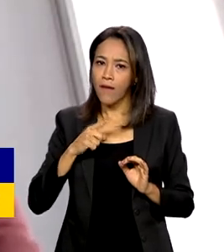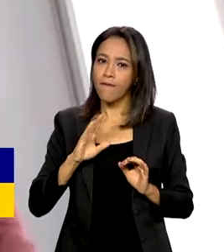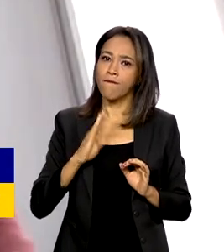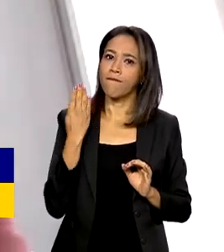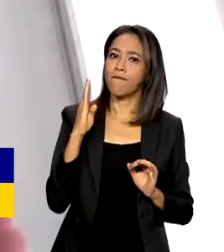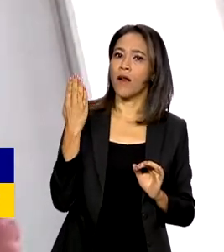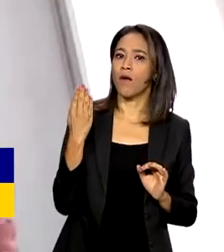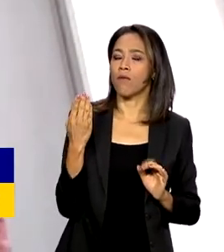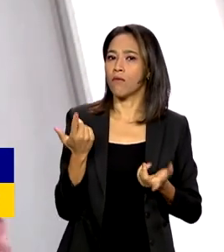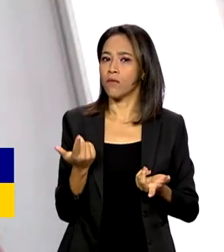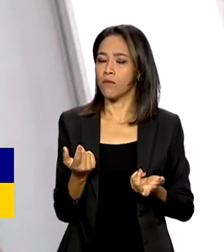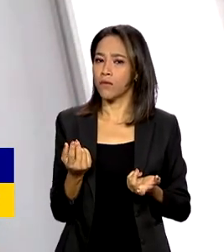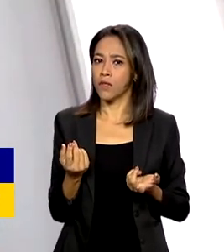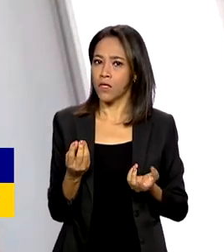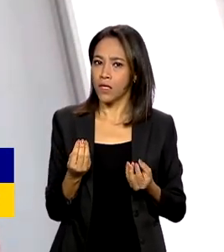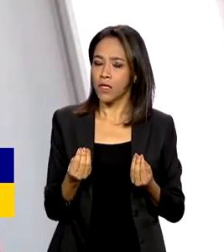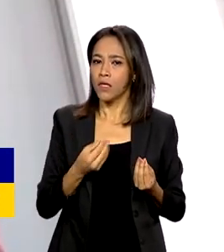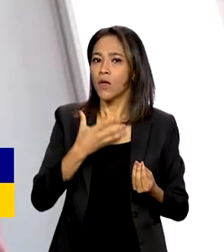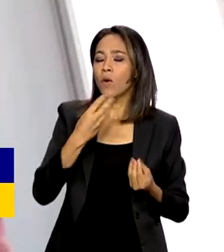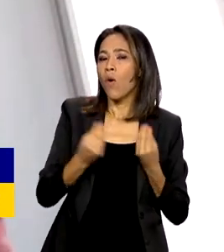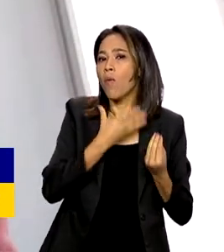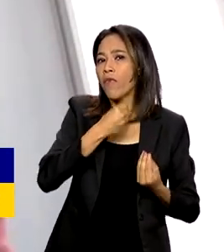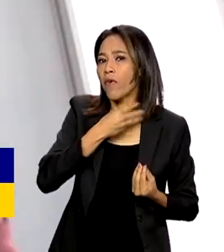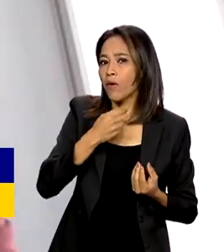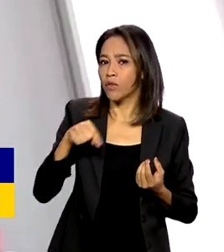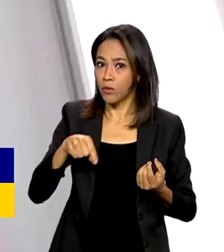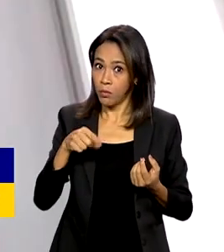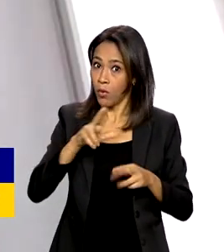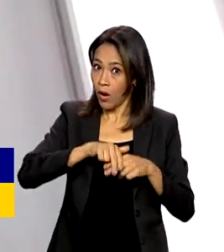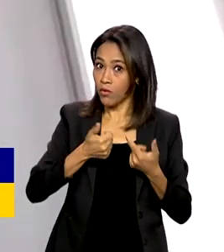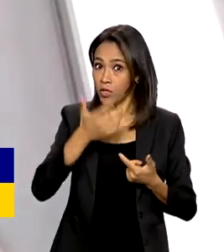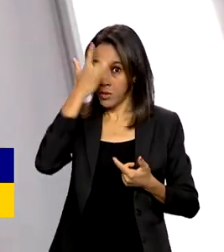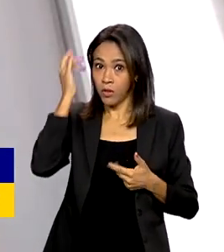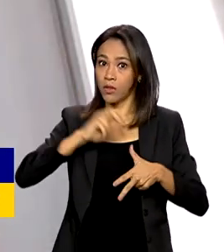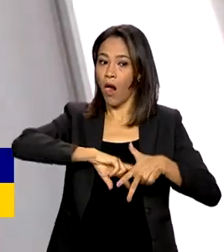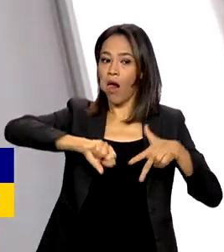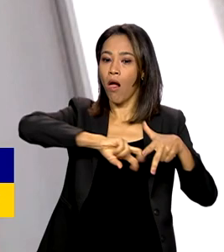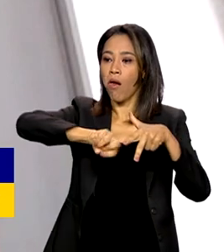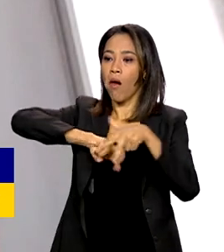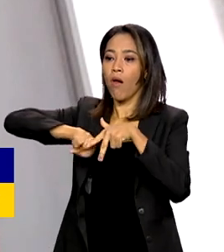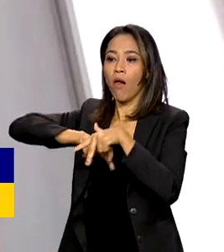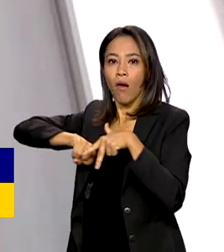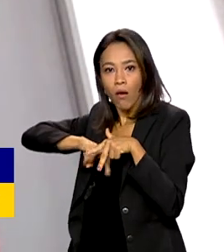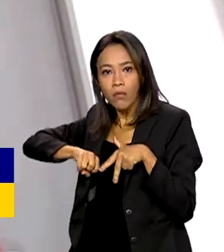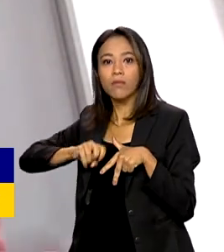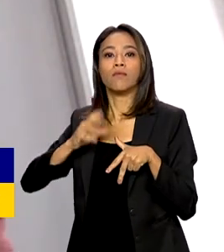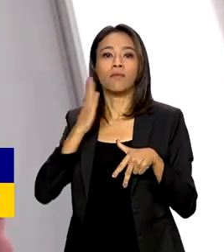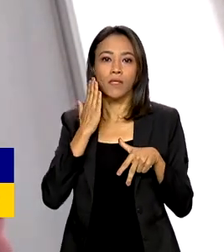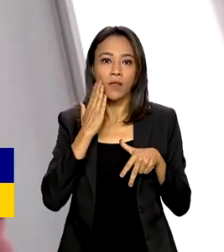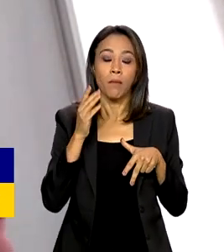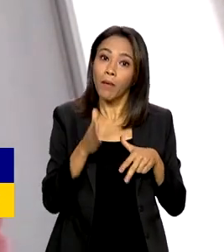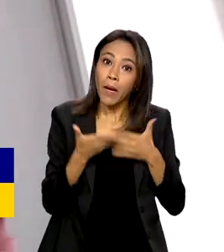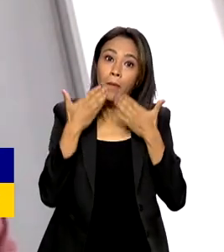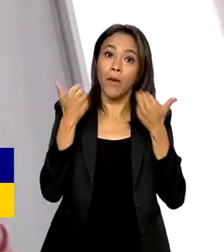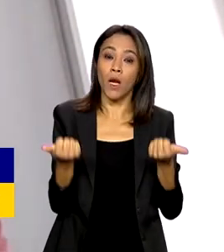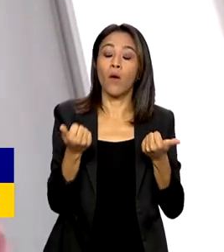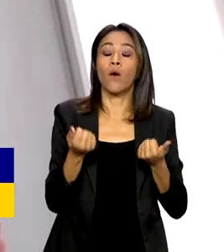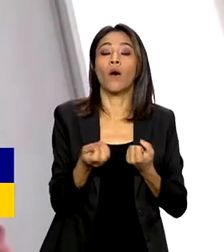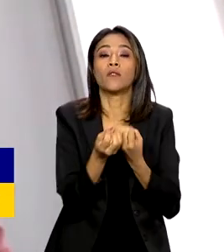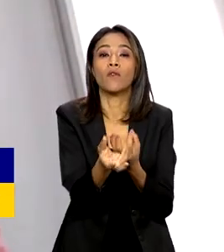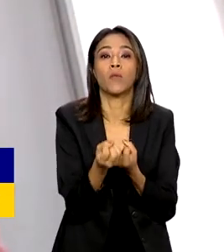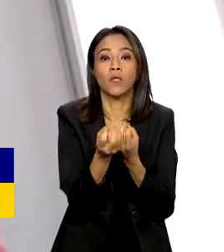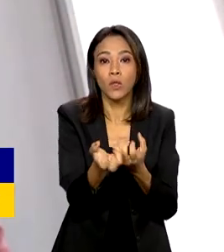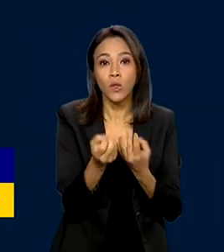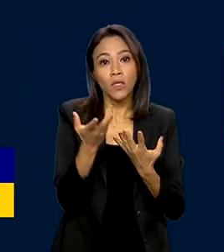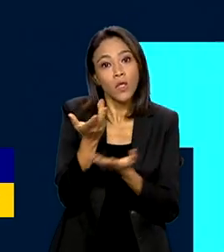ter identificado, ó, tem X marcações de fraude por conta laranja. Isso aí vai melhorar, né? Vai melhorar a qualidade da informação que a gente